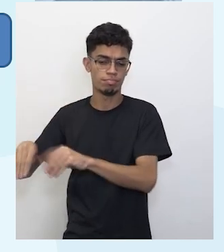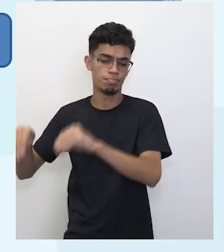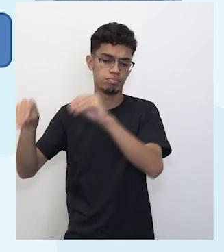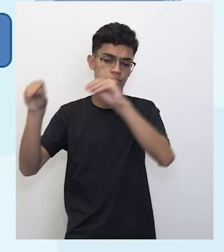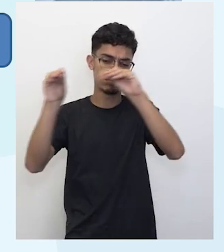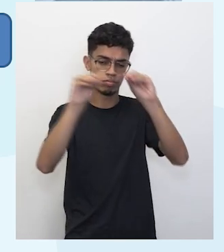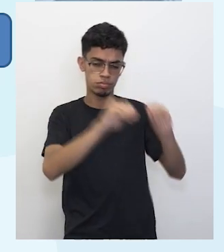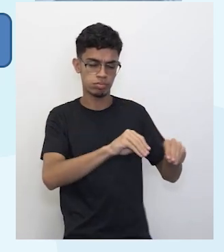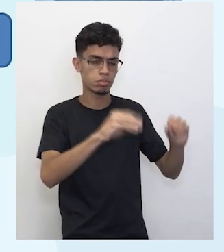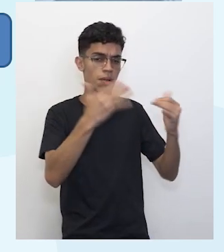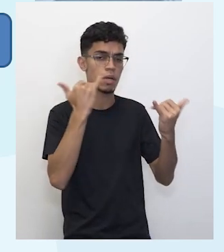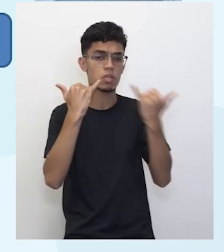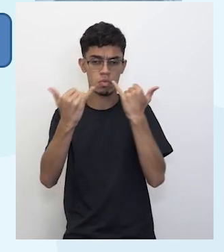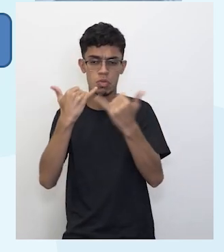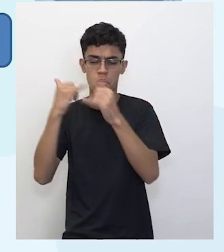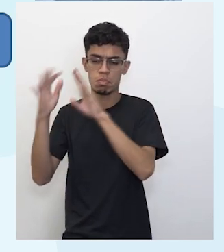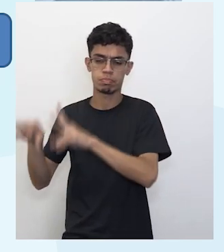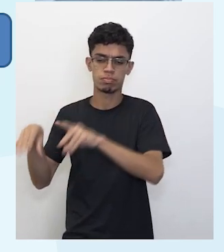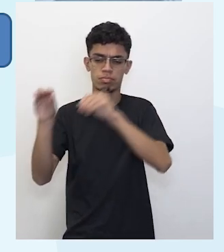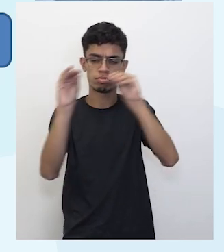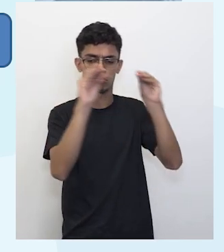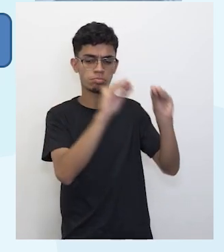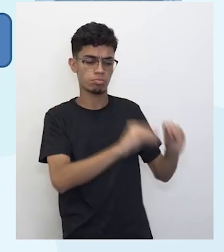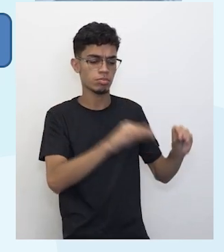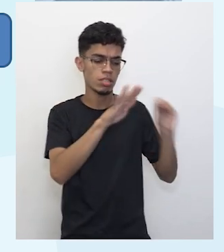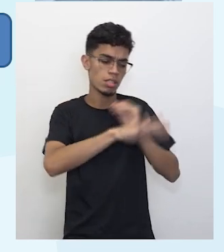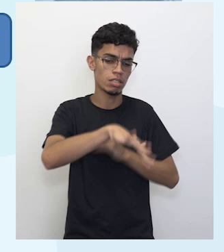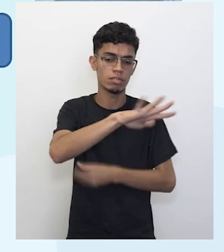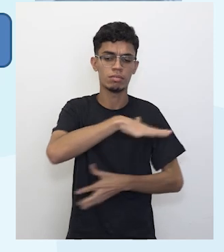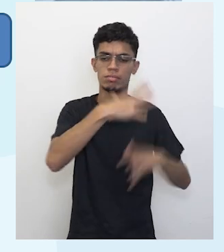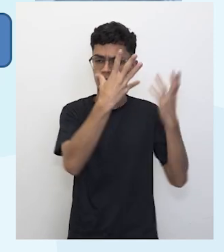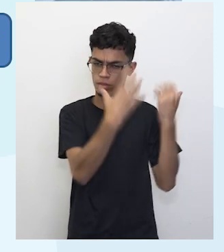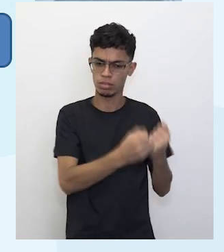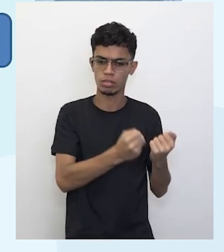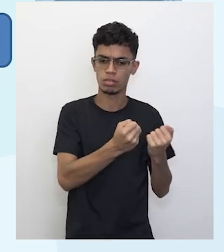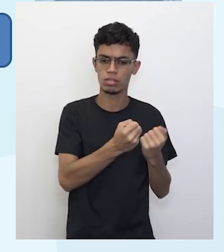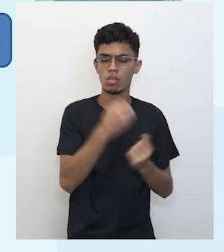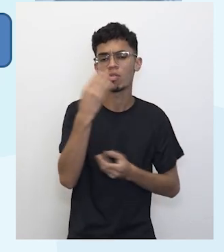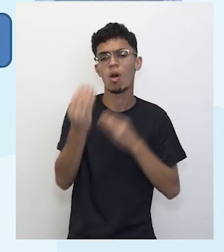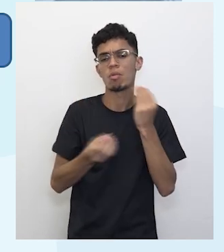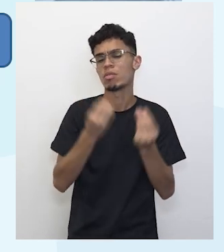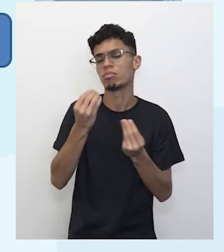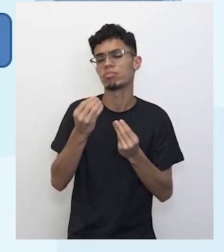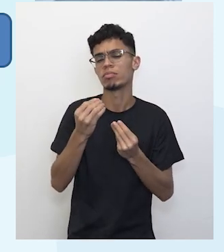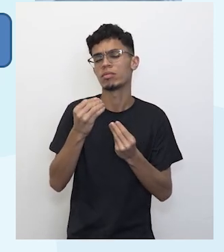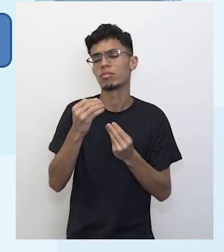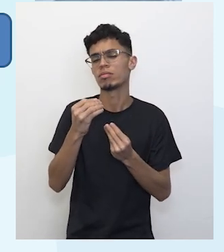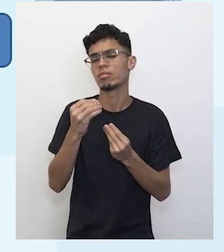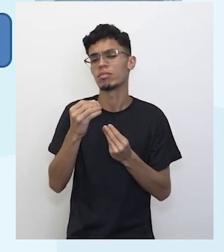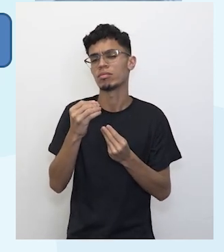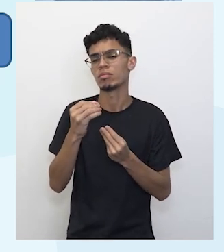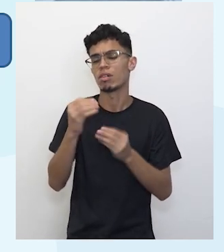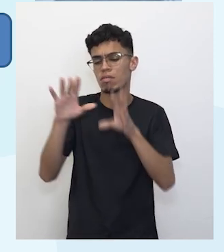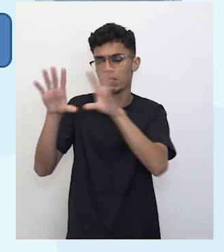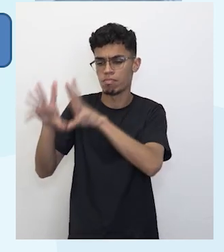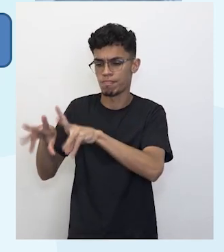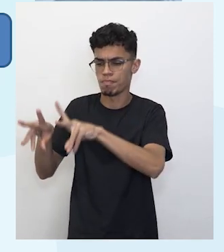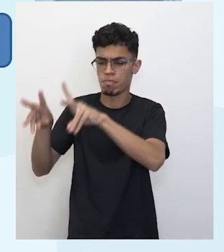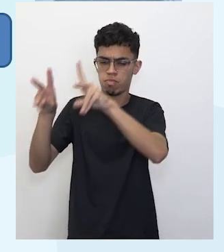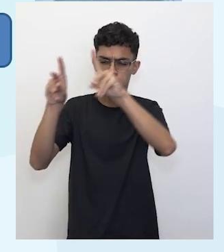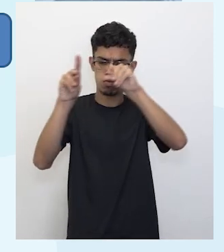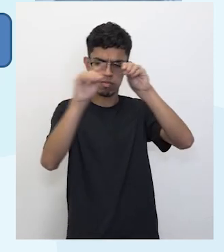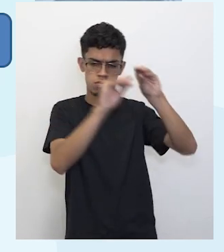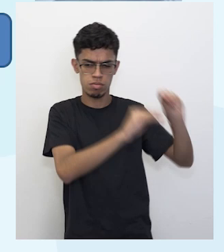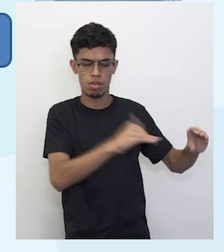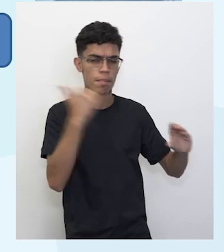né, informações para um determinado receptor. E de que maneira o emissor ele transmite uma mensagem